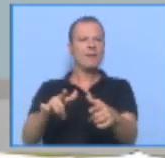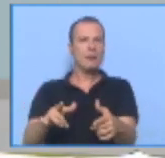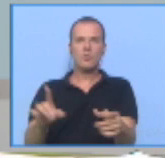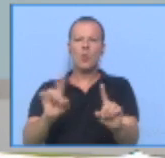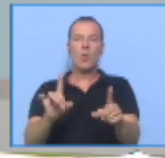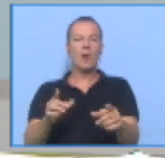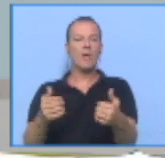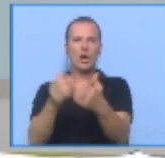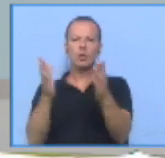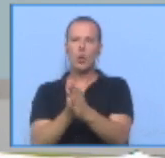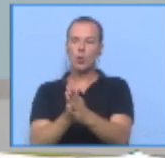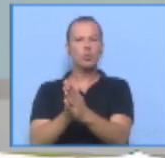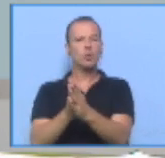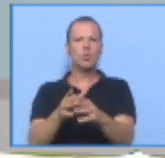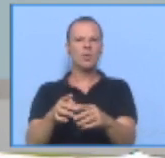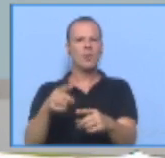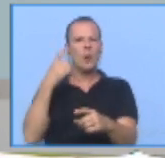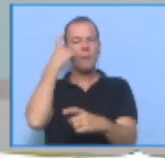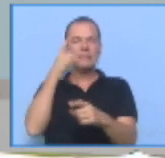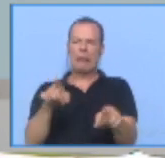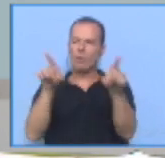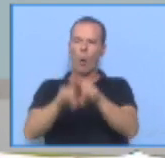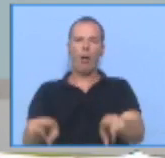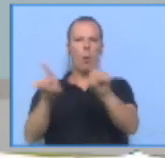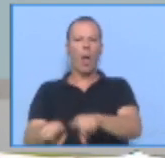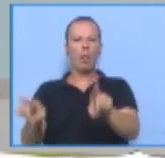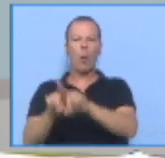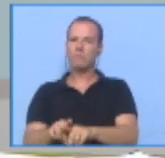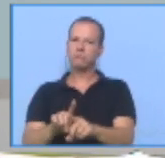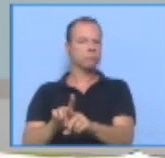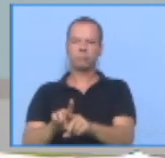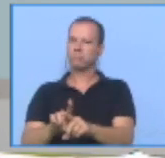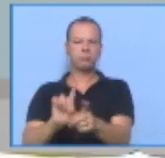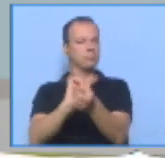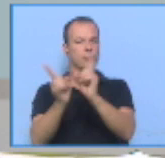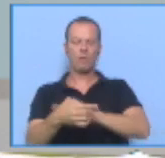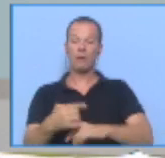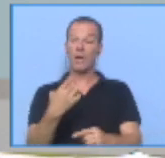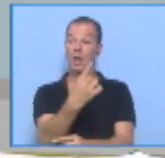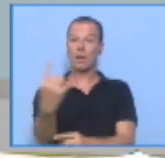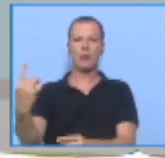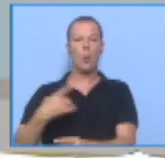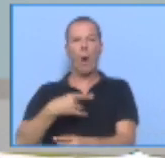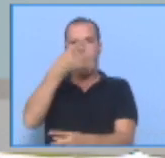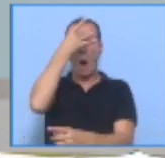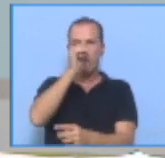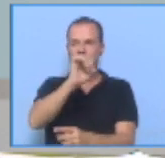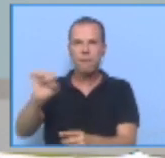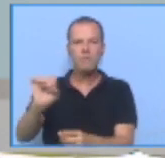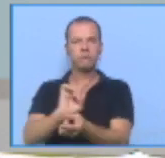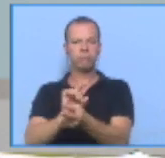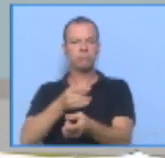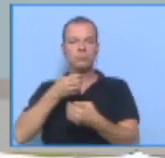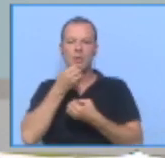seja, não é todos pensarem da mesma maneira. É cada um dar o contributo a partir do seu ponto de vista, da sua perspectiva. O mundo